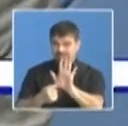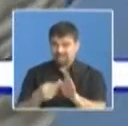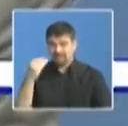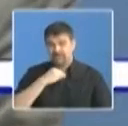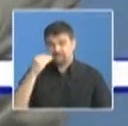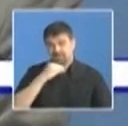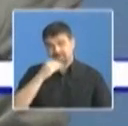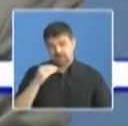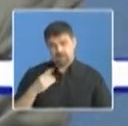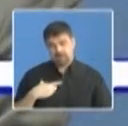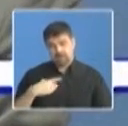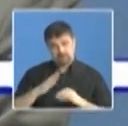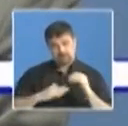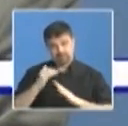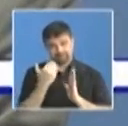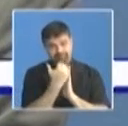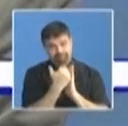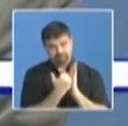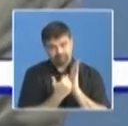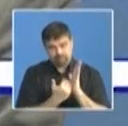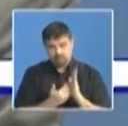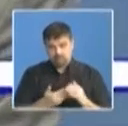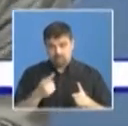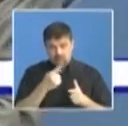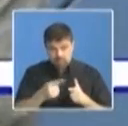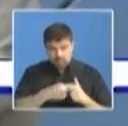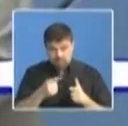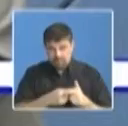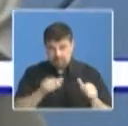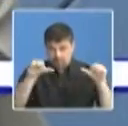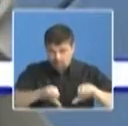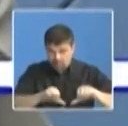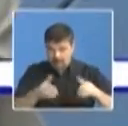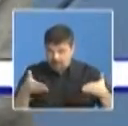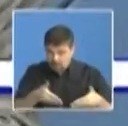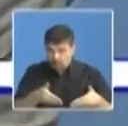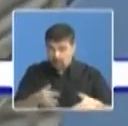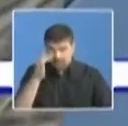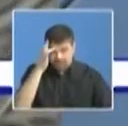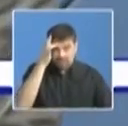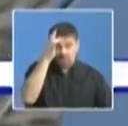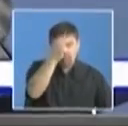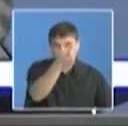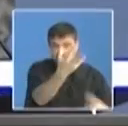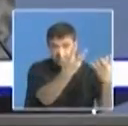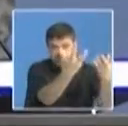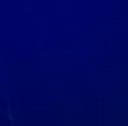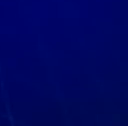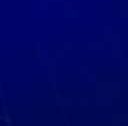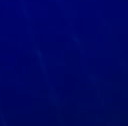ou seja se nós não tivermos uma situação crítica agora teremos no futuro a não ser que tenhamos